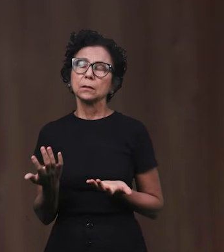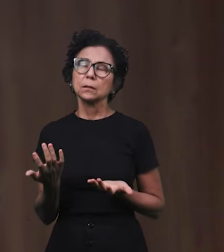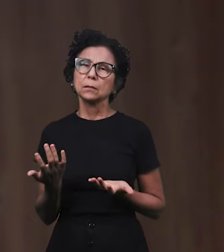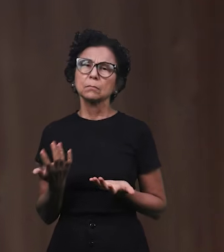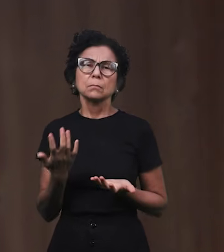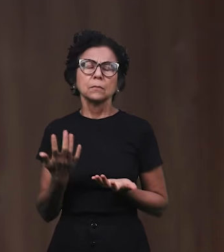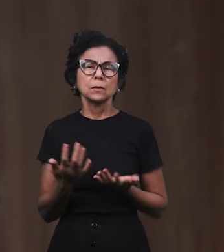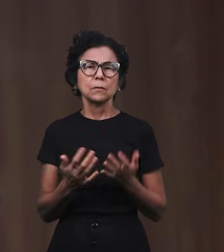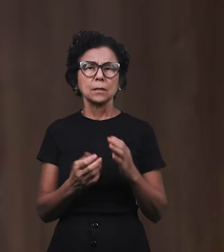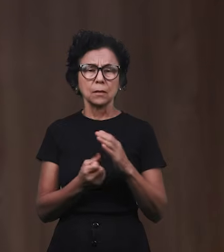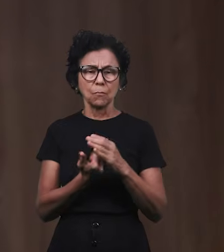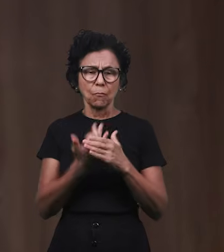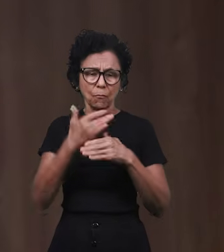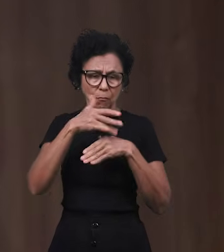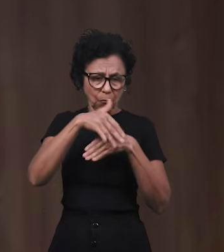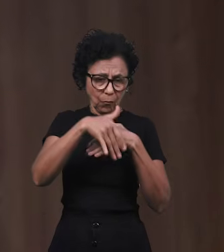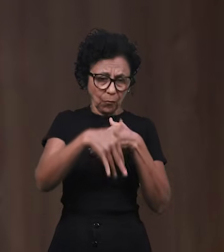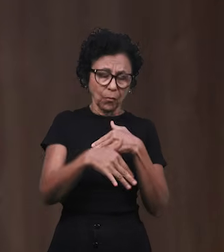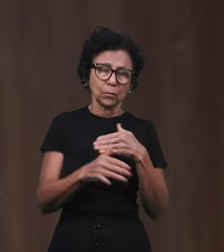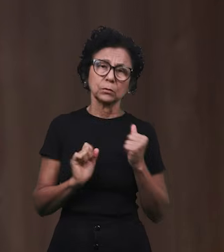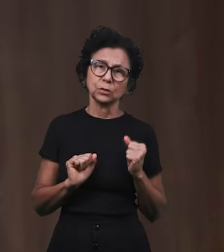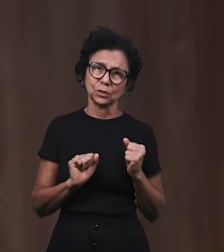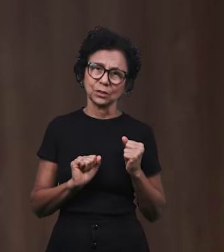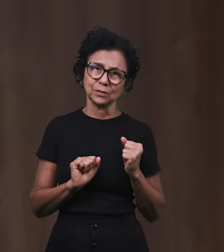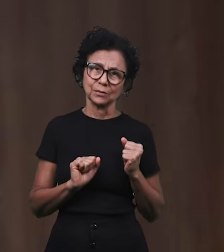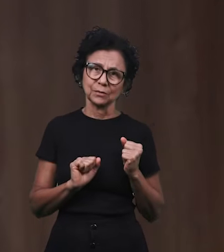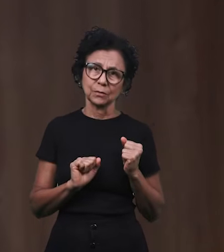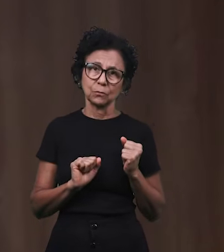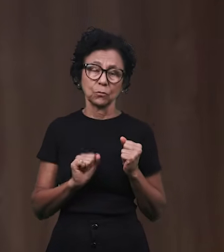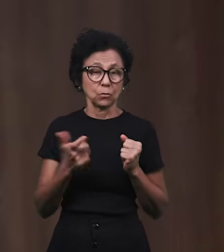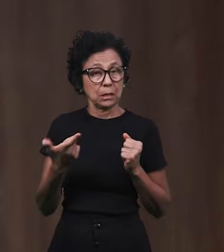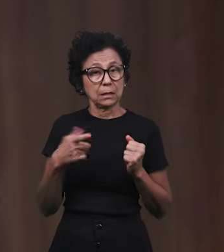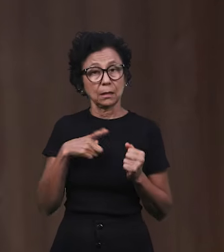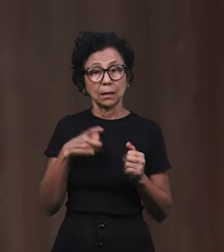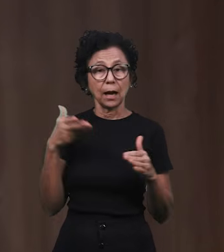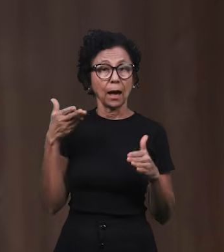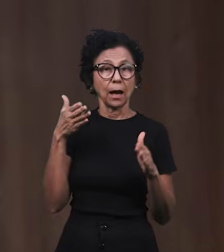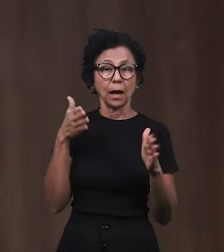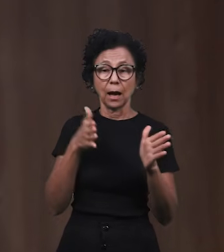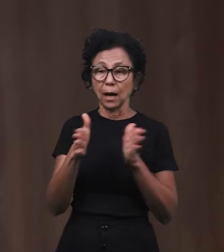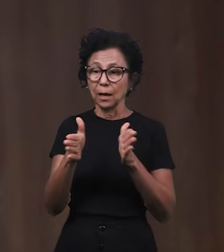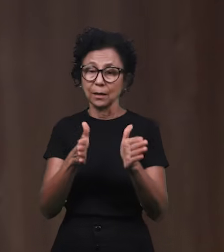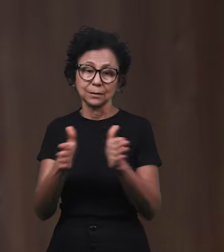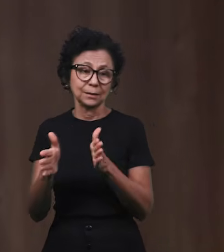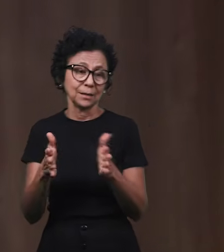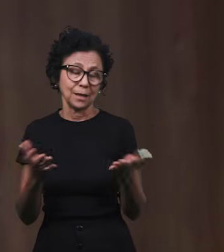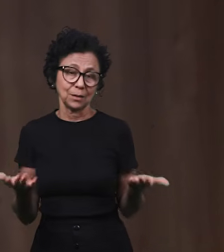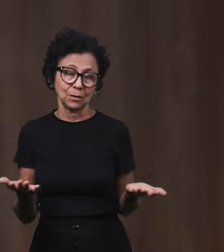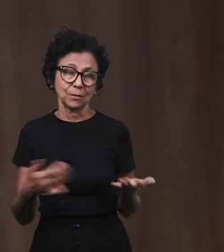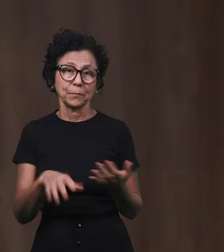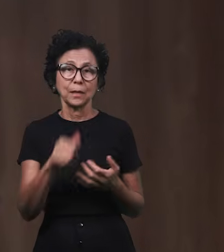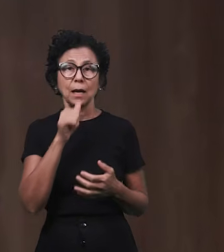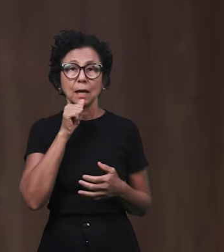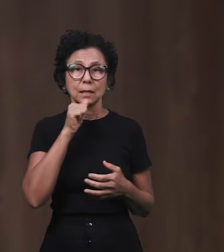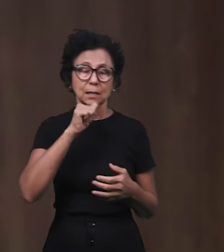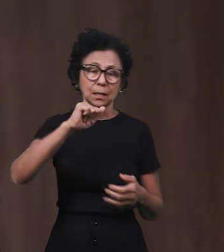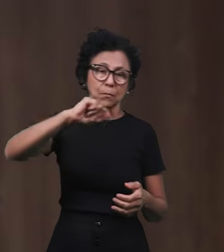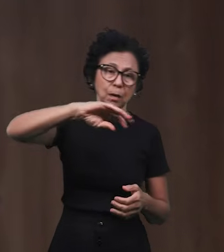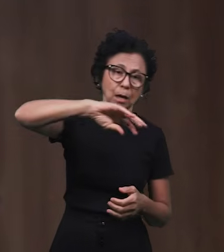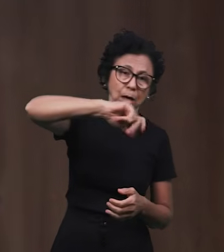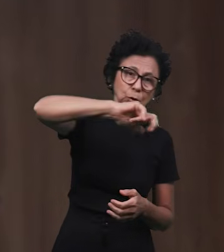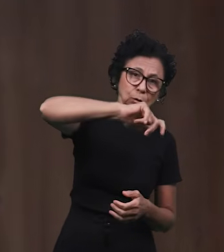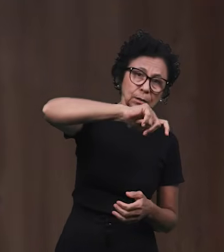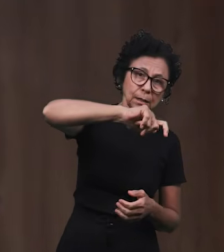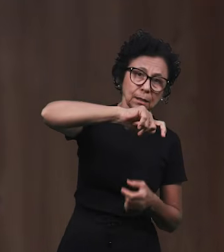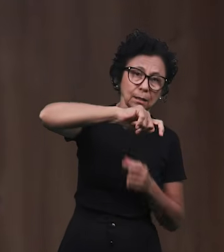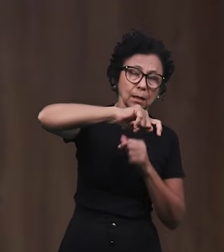essa fonte é algo que nos dá acesso, né? Porque uma torneira me dá acesso à água que está vindo de algum lugar, né? Exatamente.